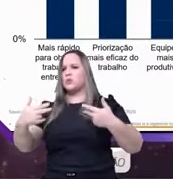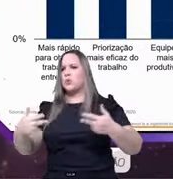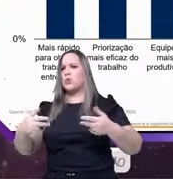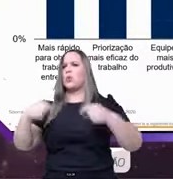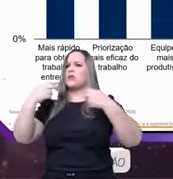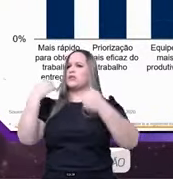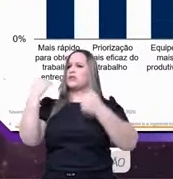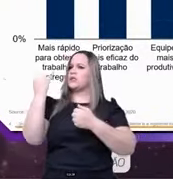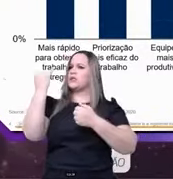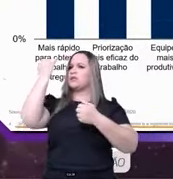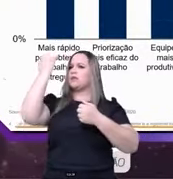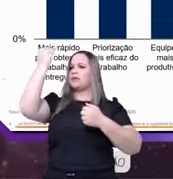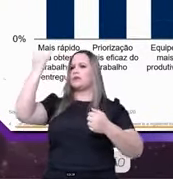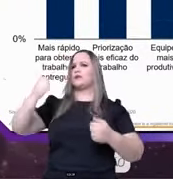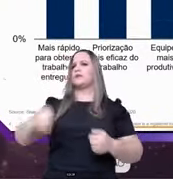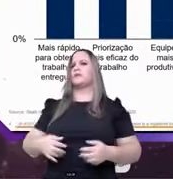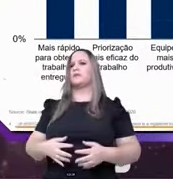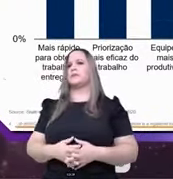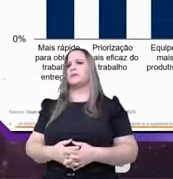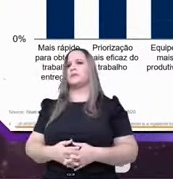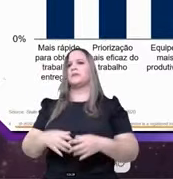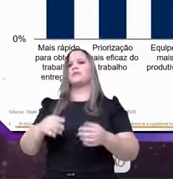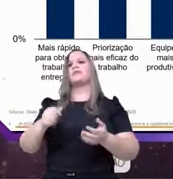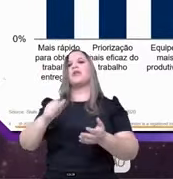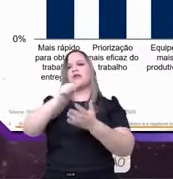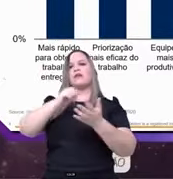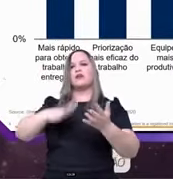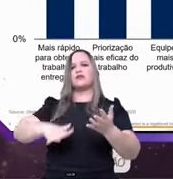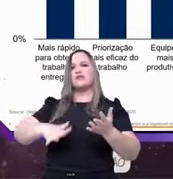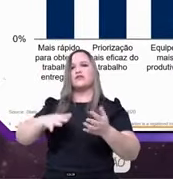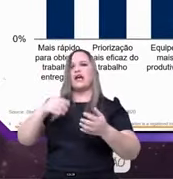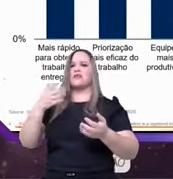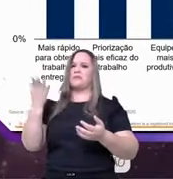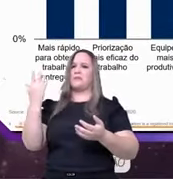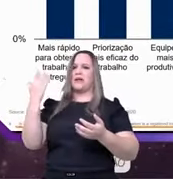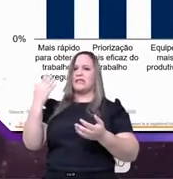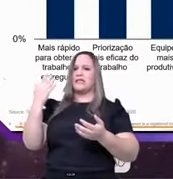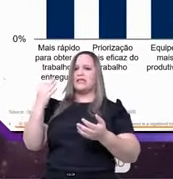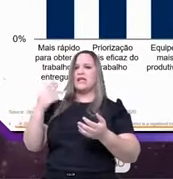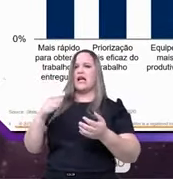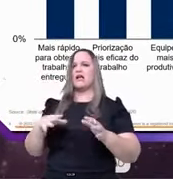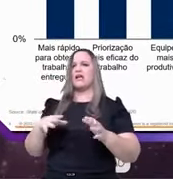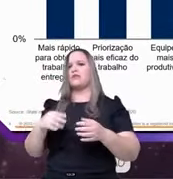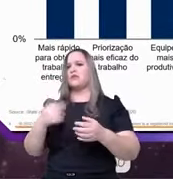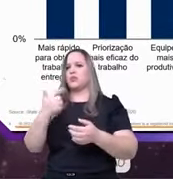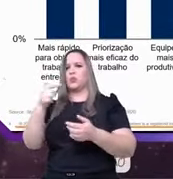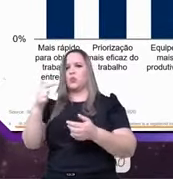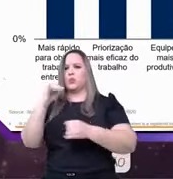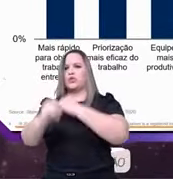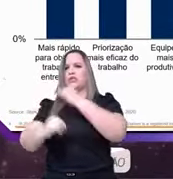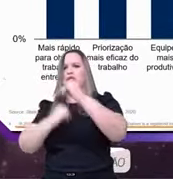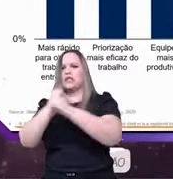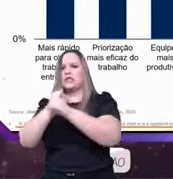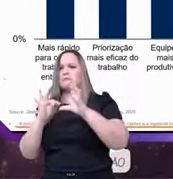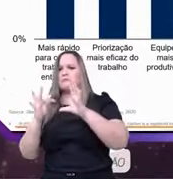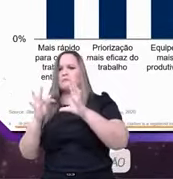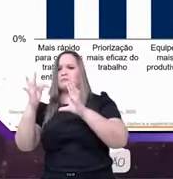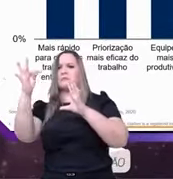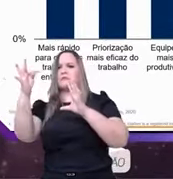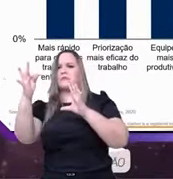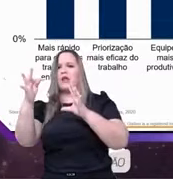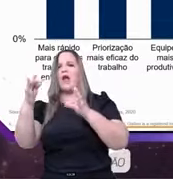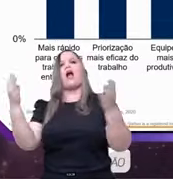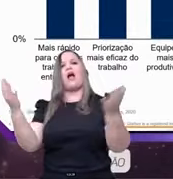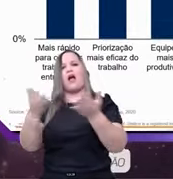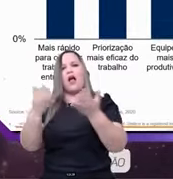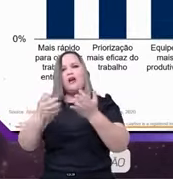atividade às vezes é muito manual, vamos automatizá-la. O judiciário ganha muito com isso. Então, quando nós vemos